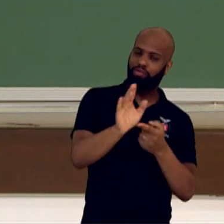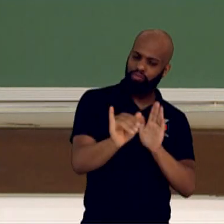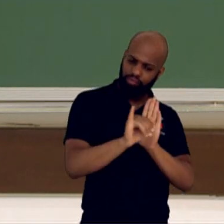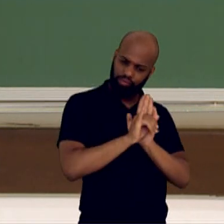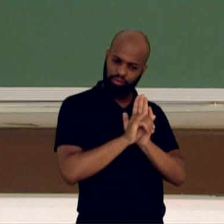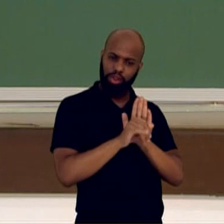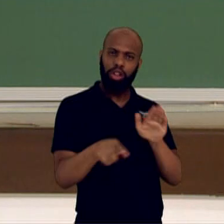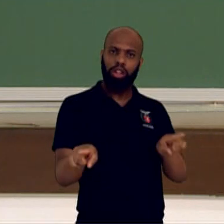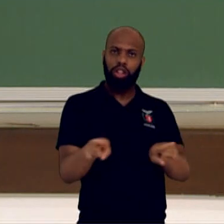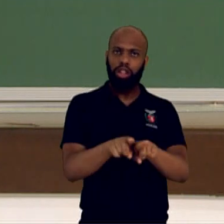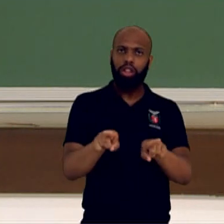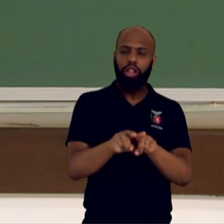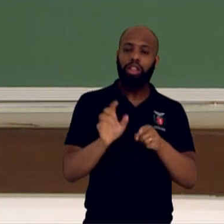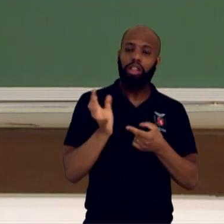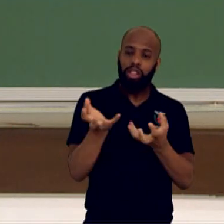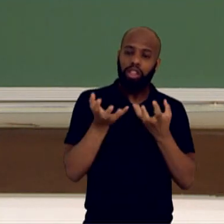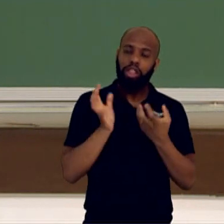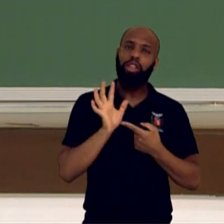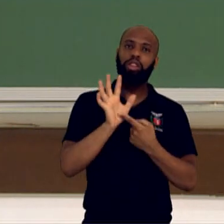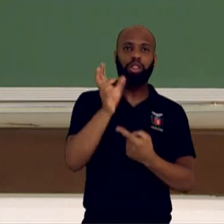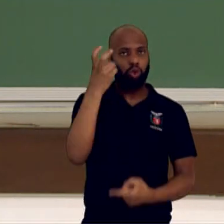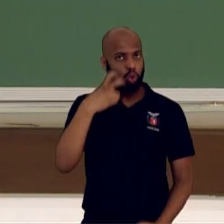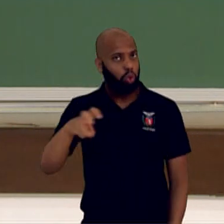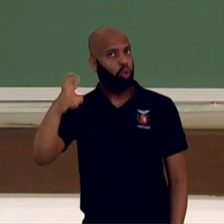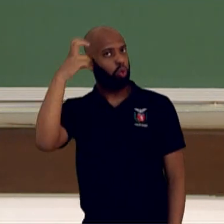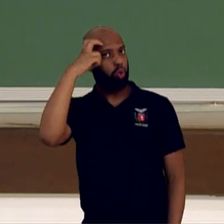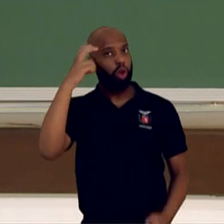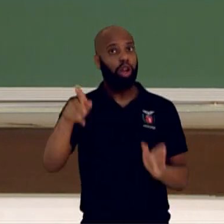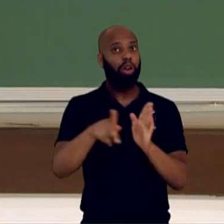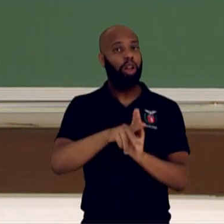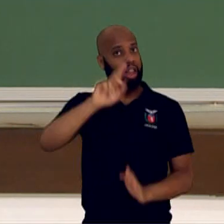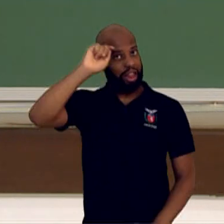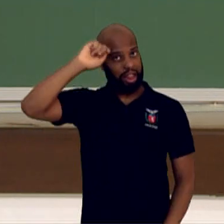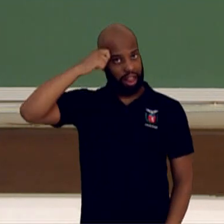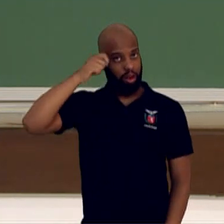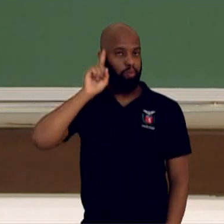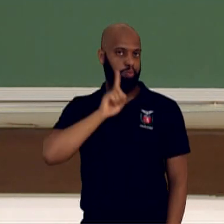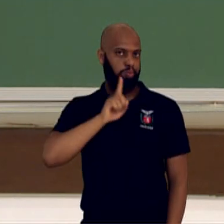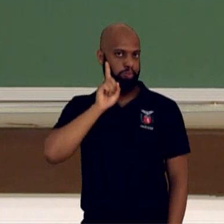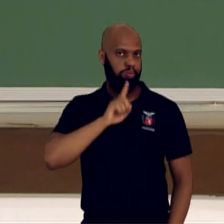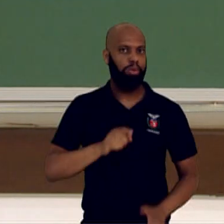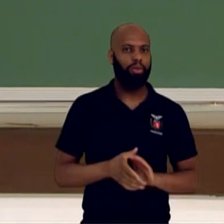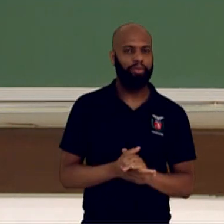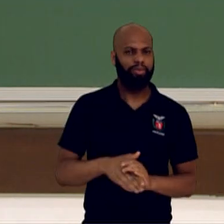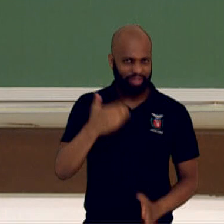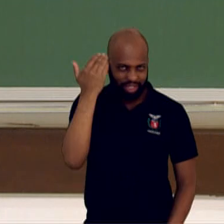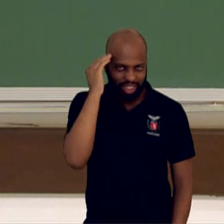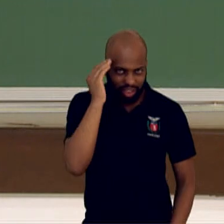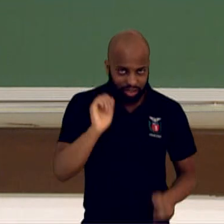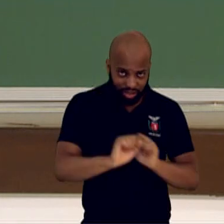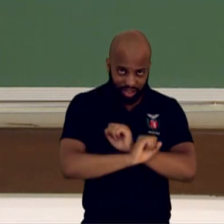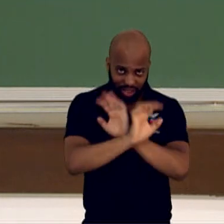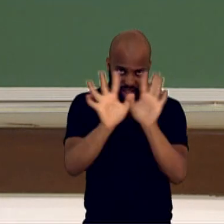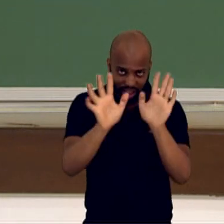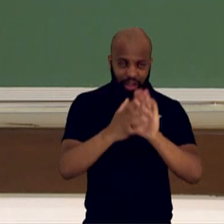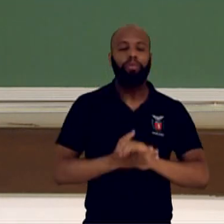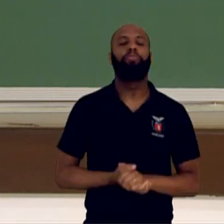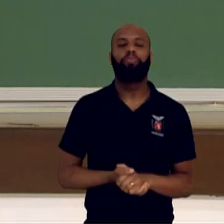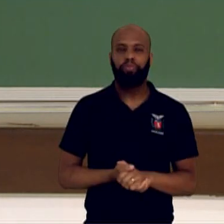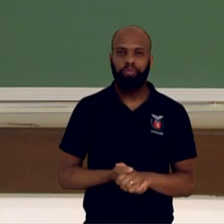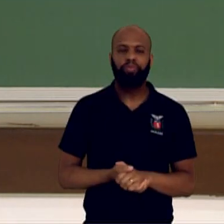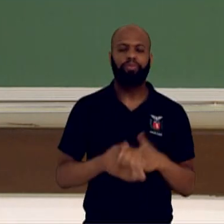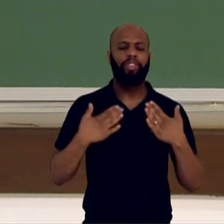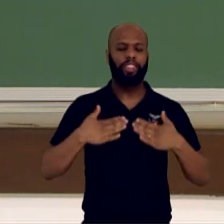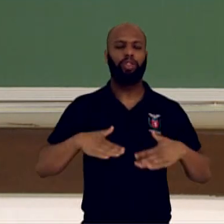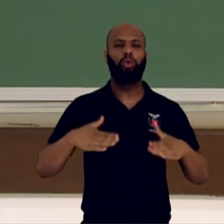e a cultura afro-americana, ok? Ficou entendido? Bem tranquilinho? Bem tranquilinho por